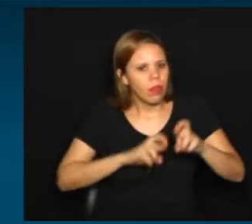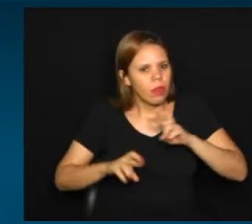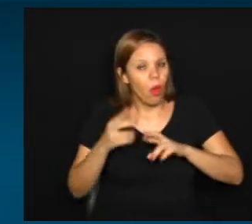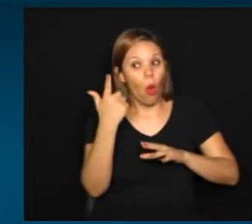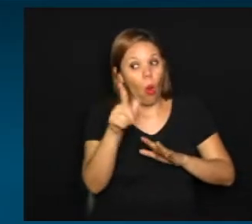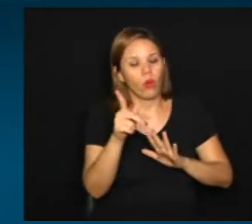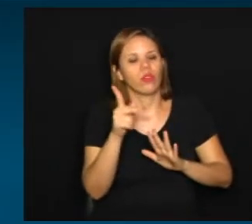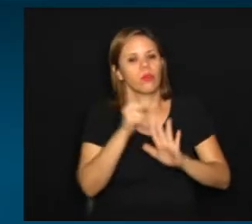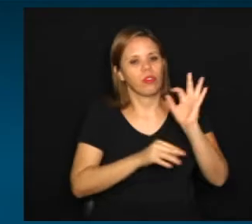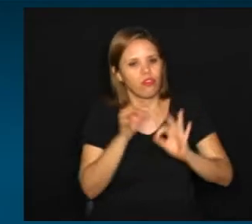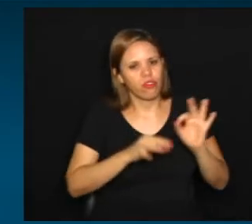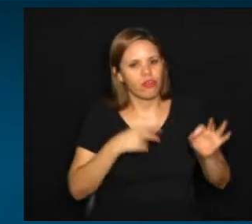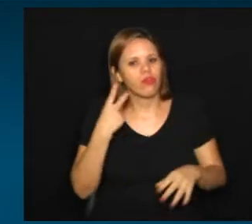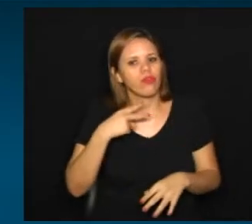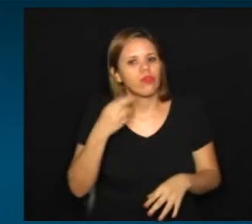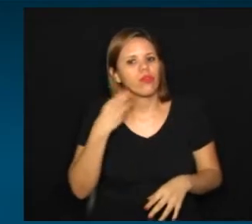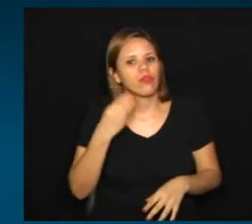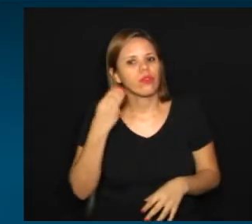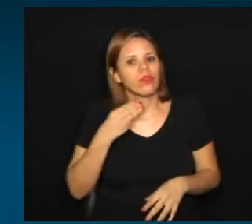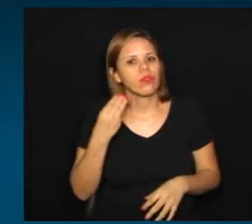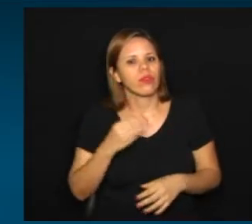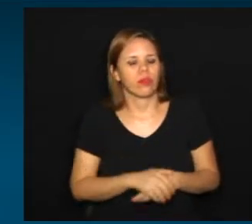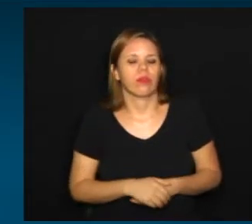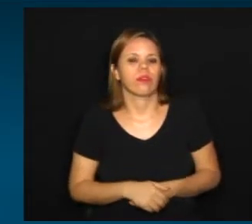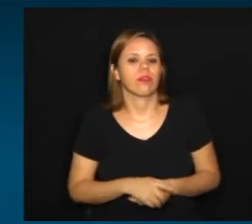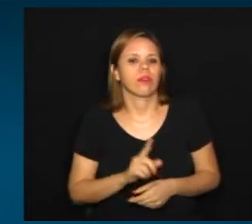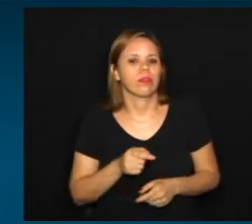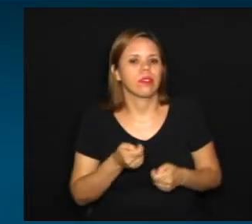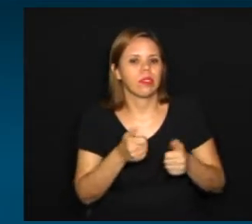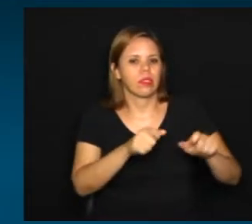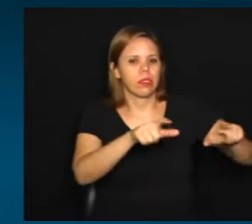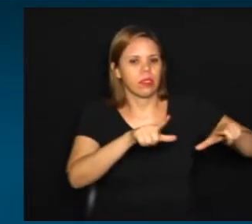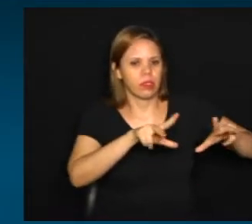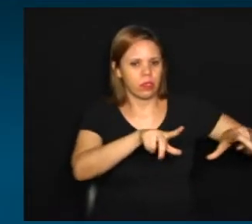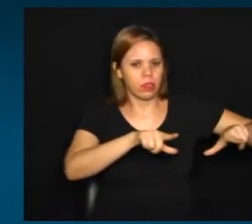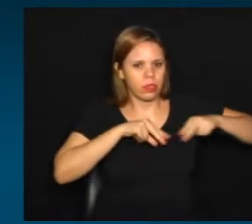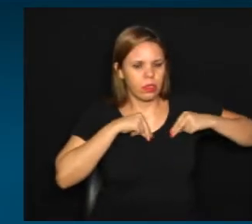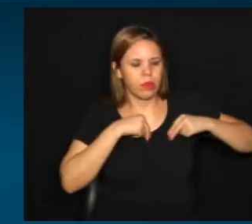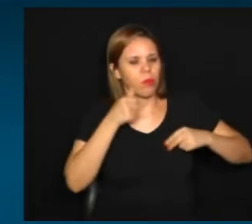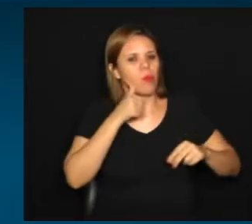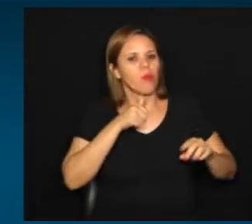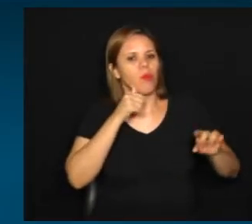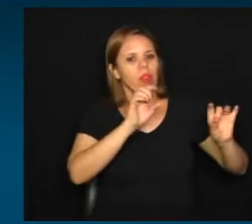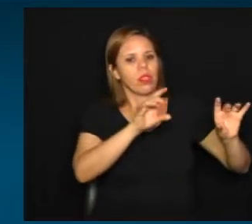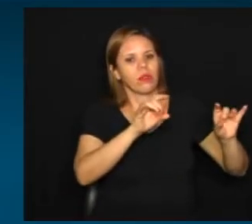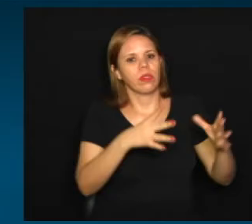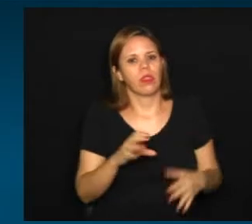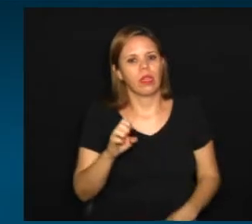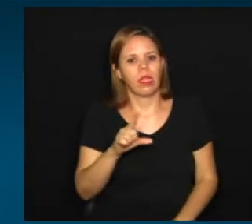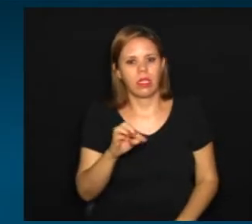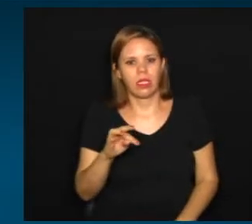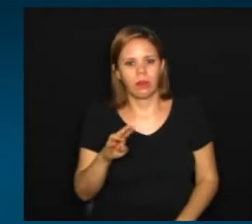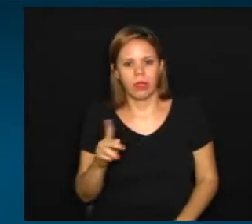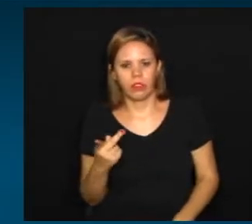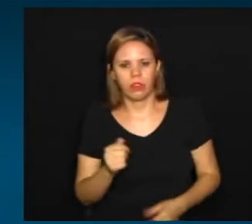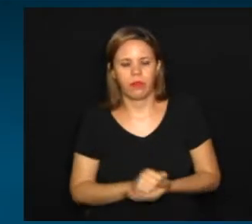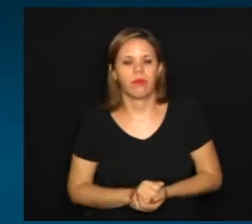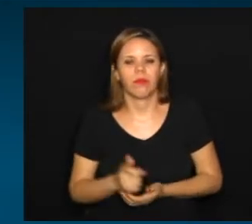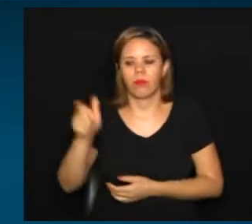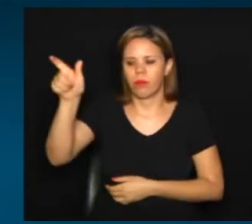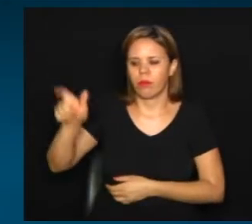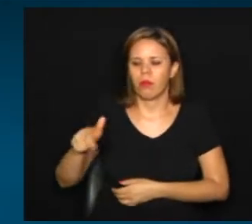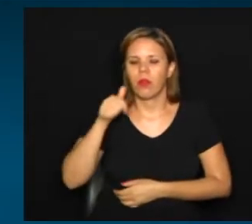outro projeto do presidente Marcos Bernardelli. Este concede o diploma de mérito mulher virtuosa Elizabeth Lins Renault Cordeiro